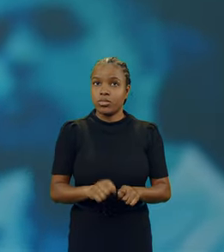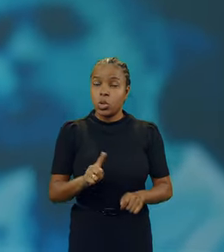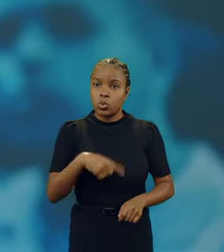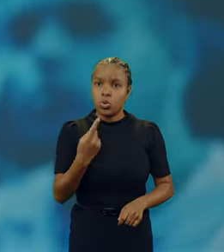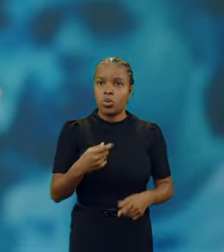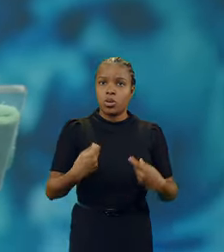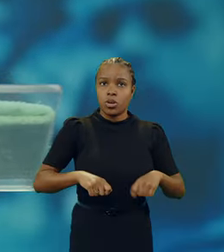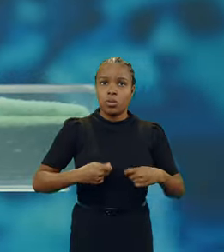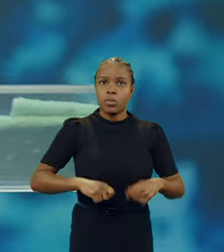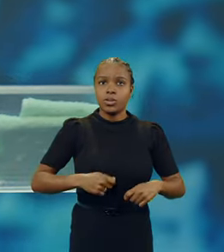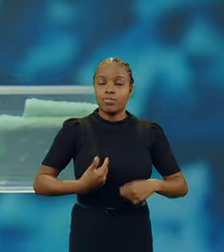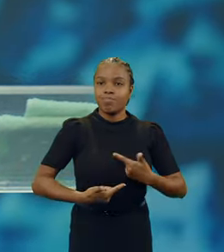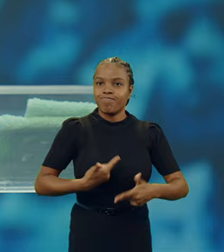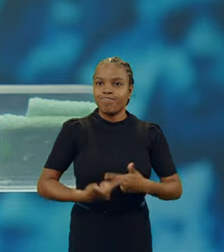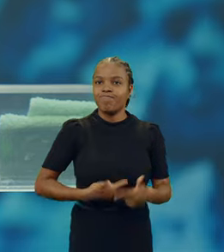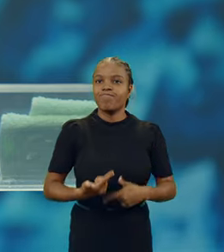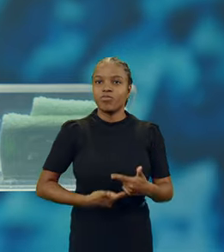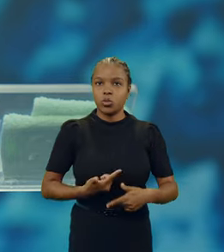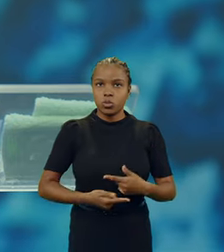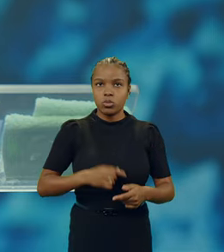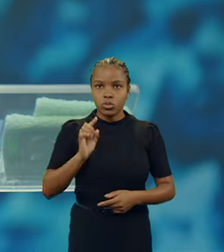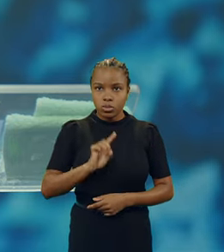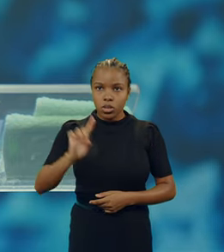precisamos dar frutos.